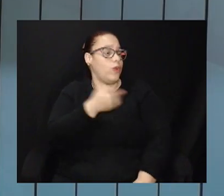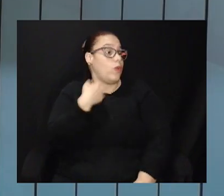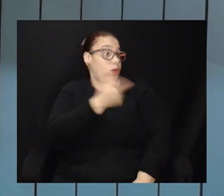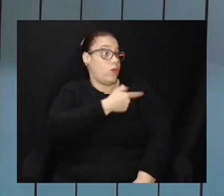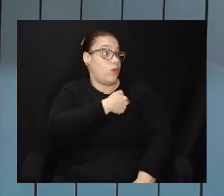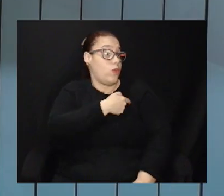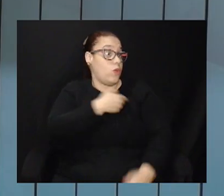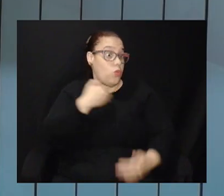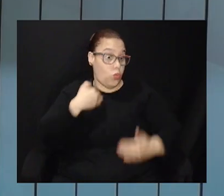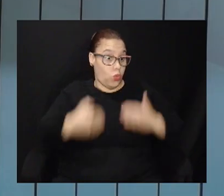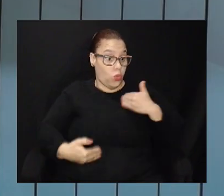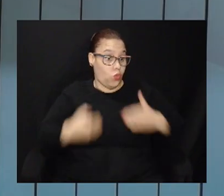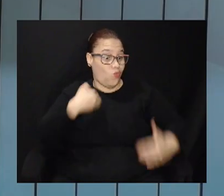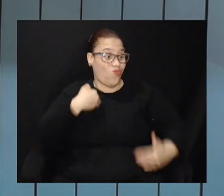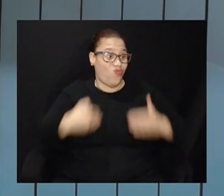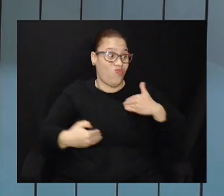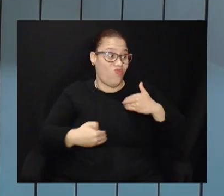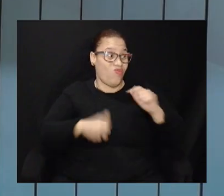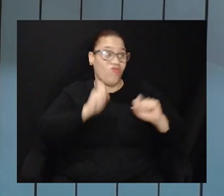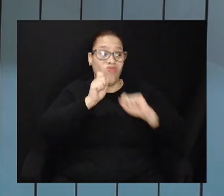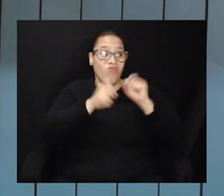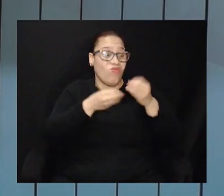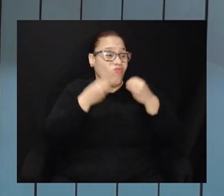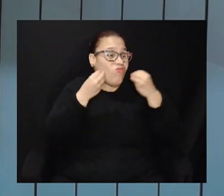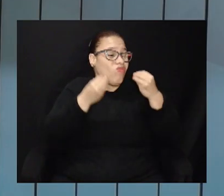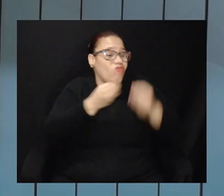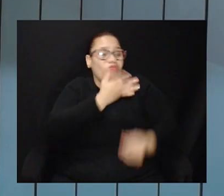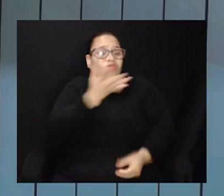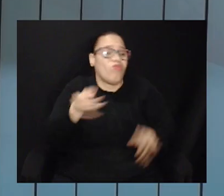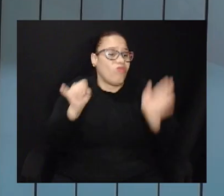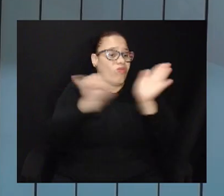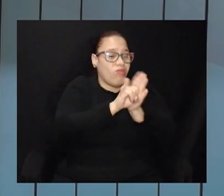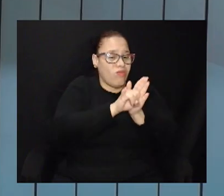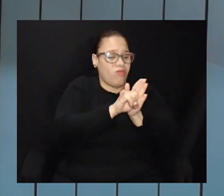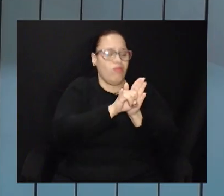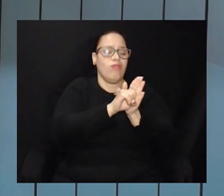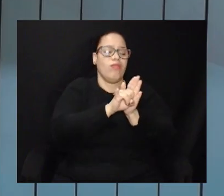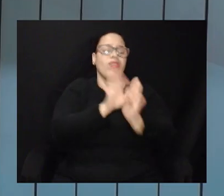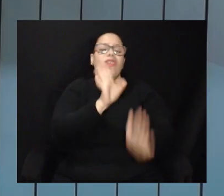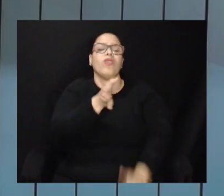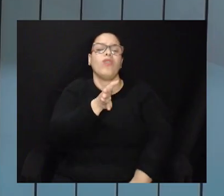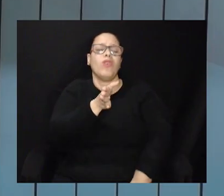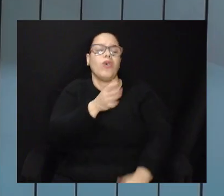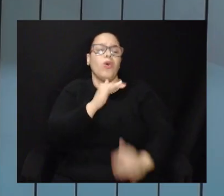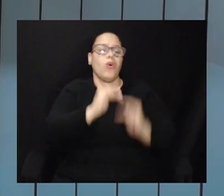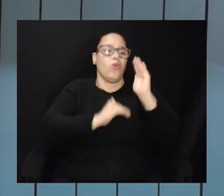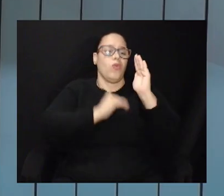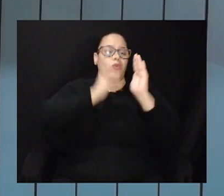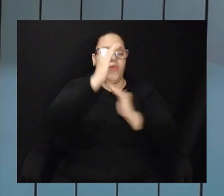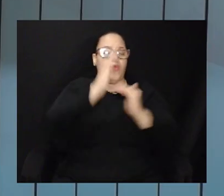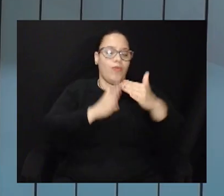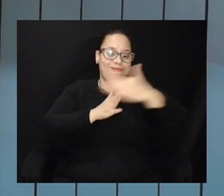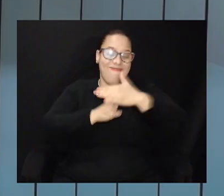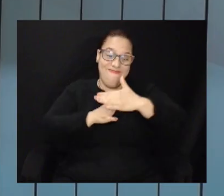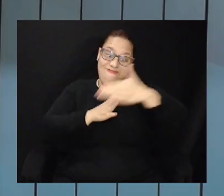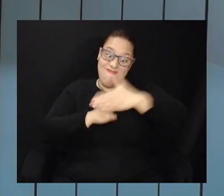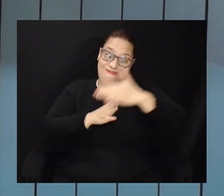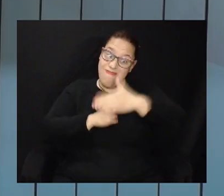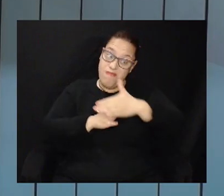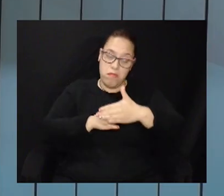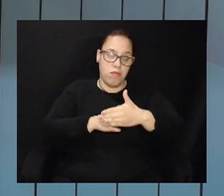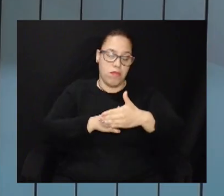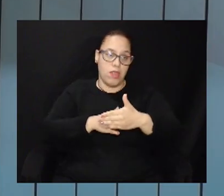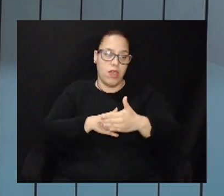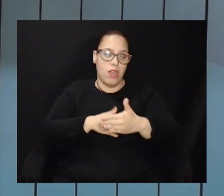no nosso organismo. Quando identificar que já está ultrapassando o limite, por exemplo, tem uma quantidade